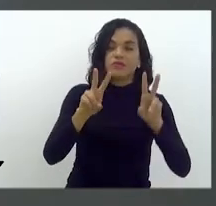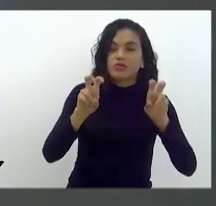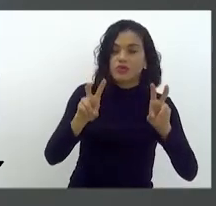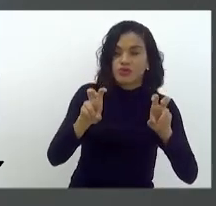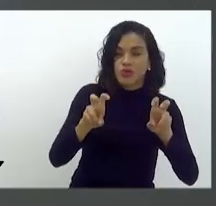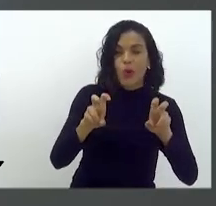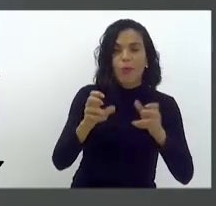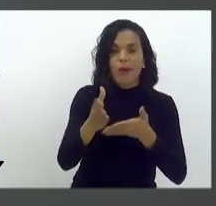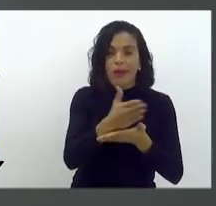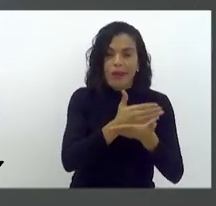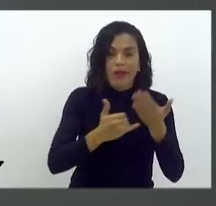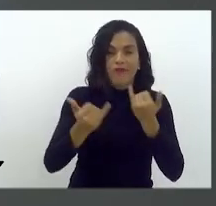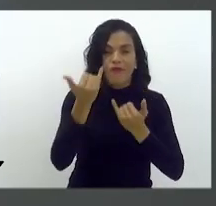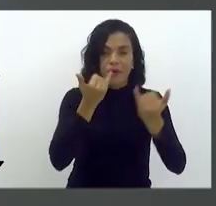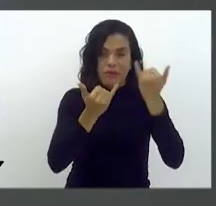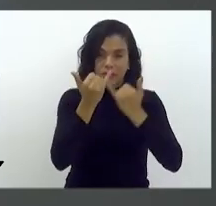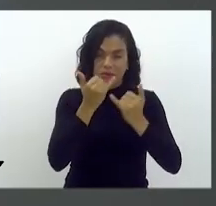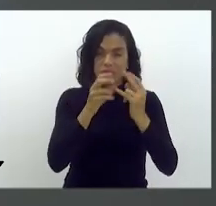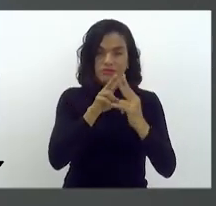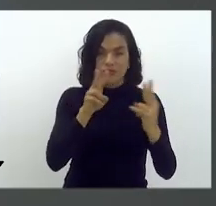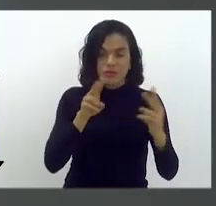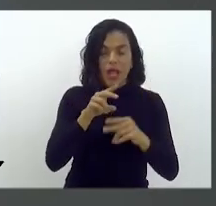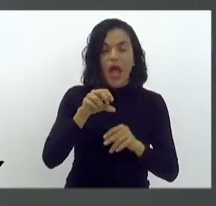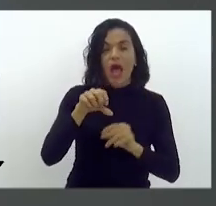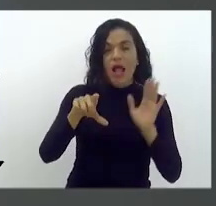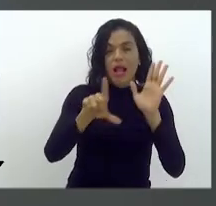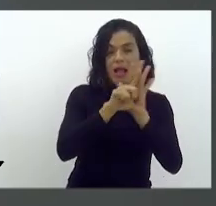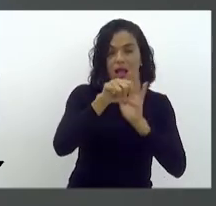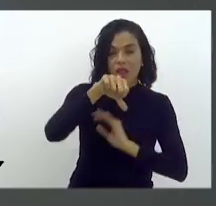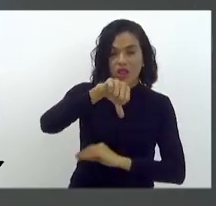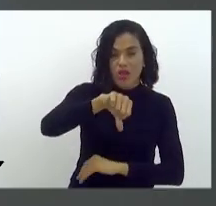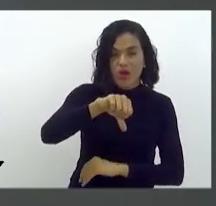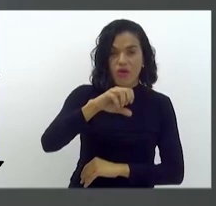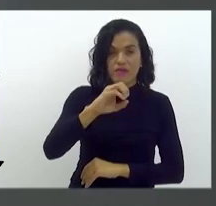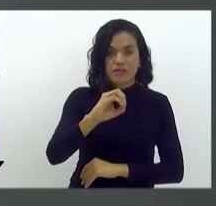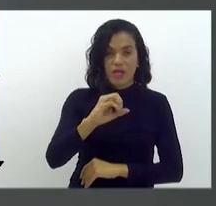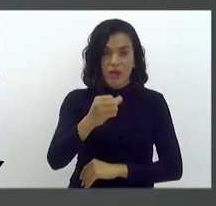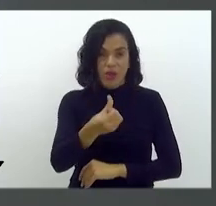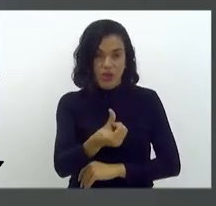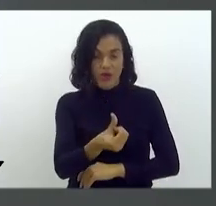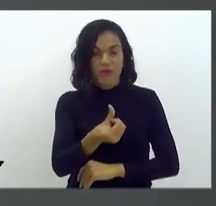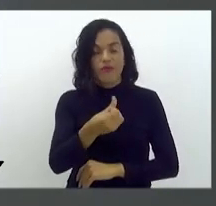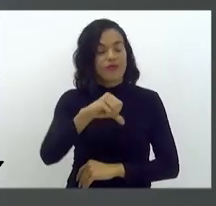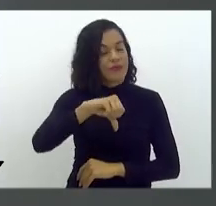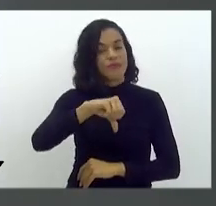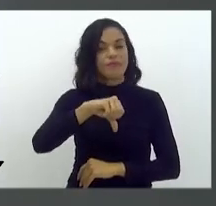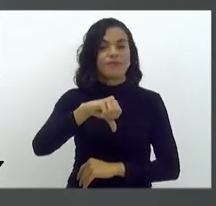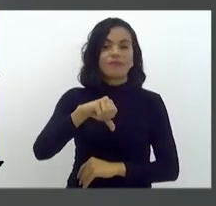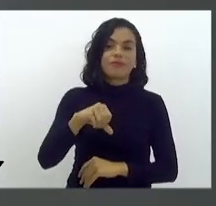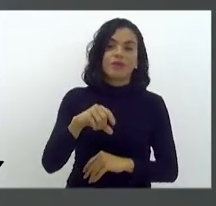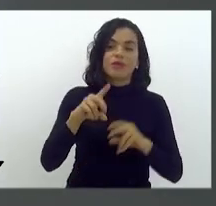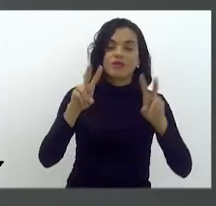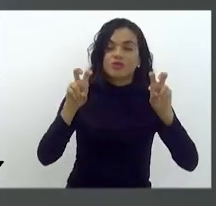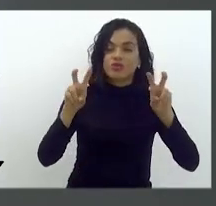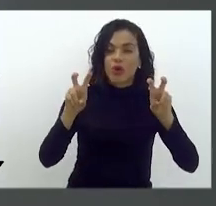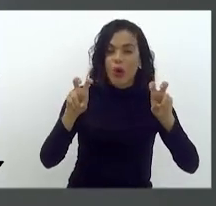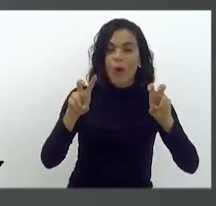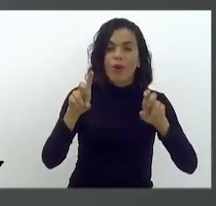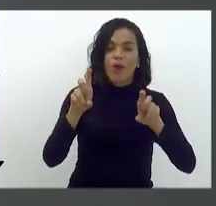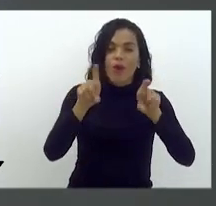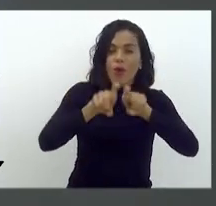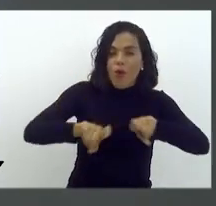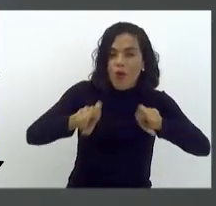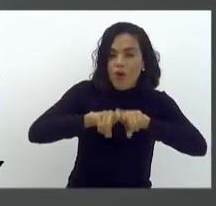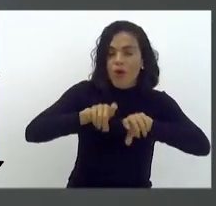telemáticos a lei 9609 de 98 proteção à propriedade intelectual de programa de computador